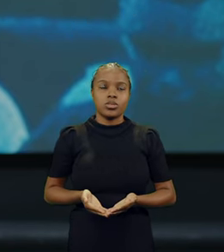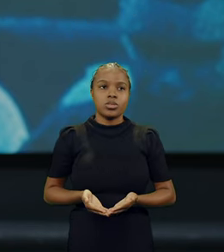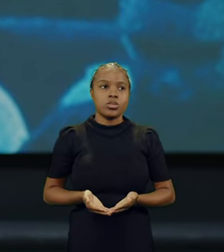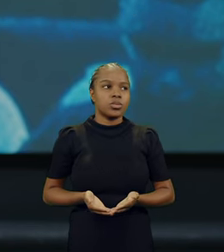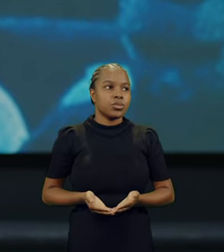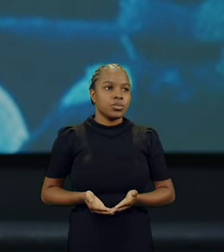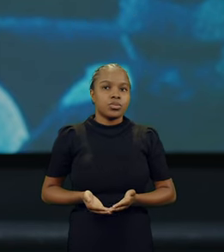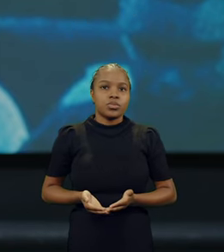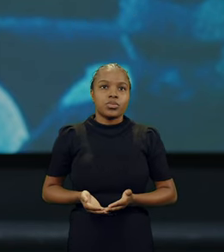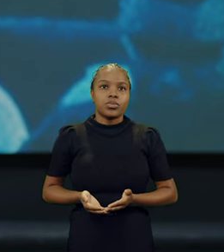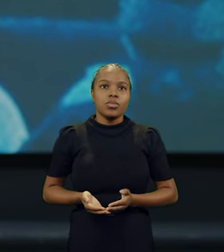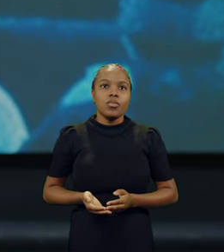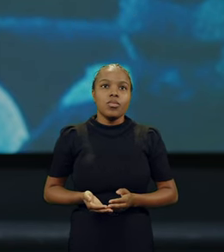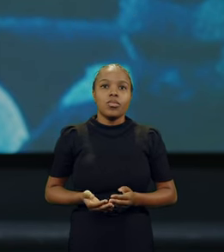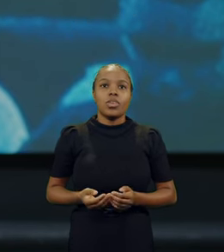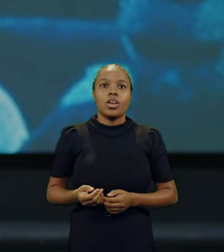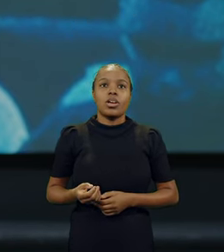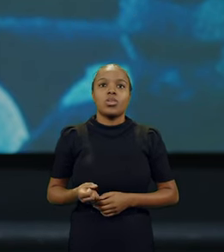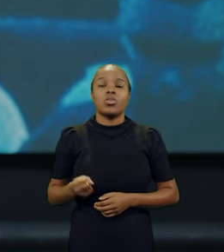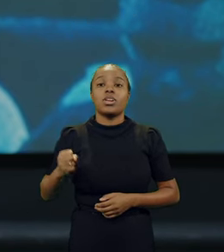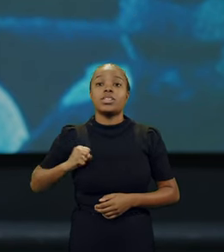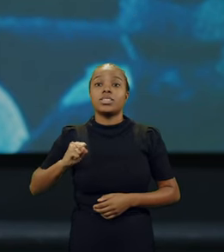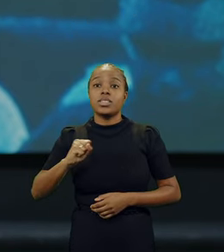Segundo livro de Samuel,